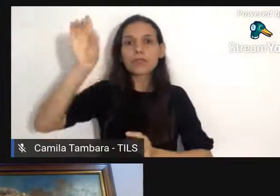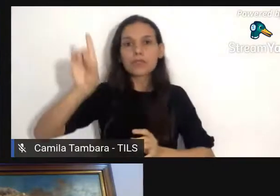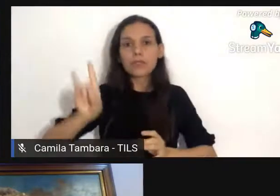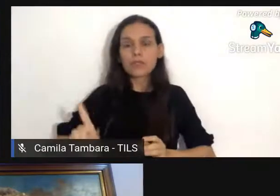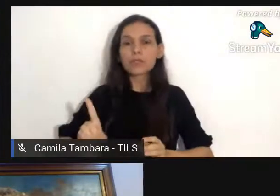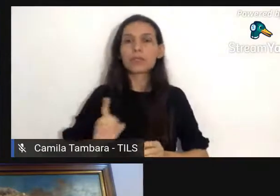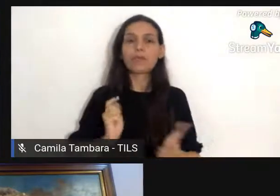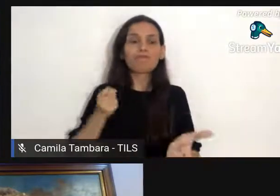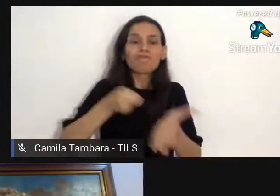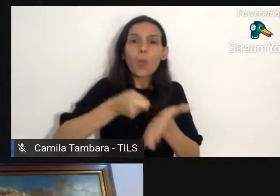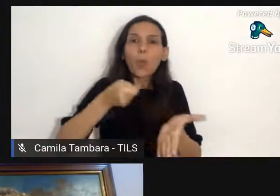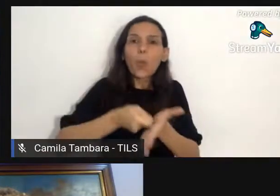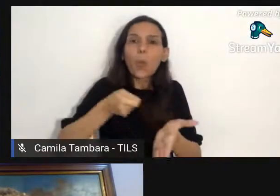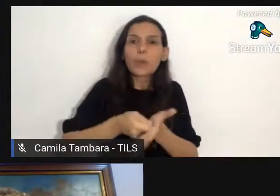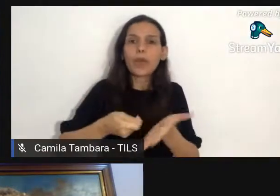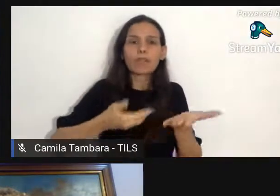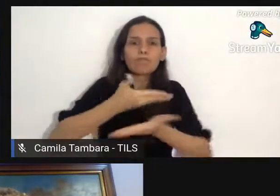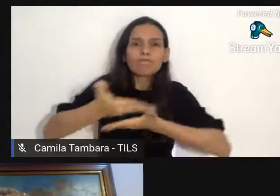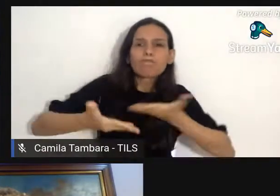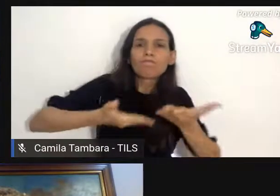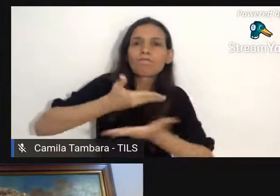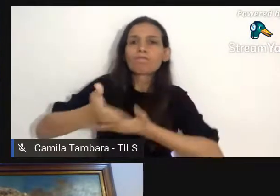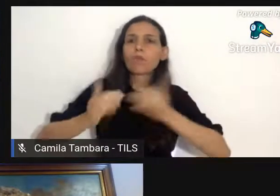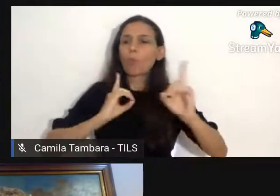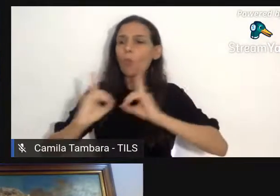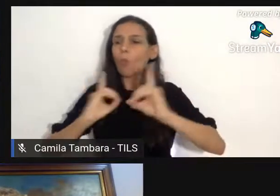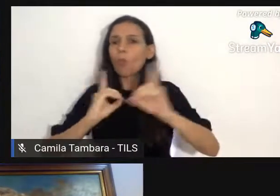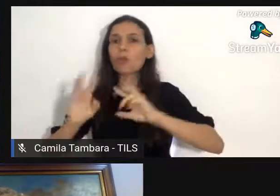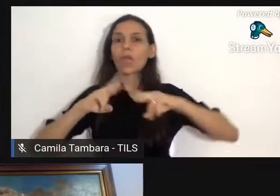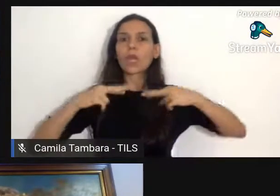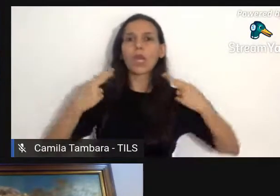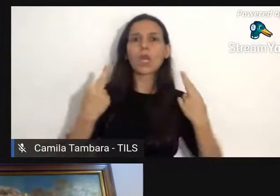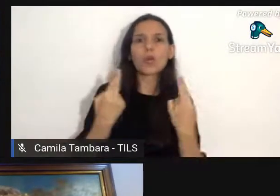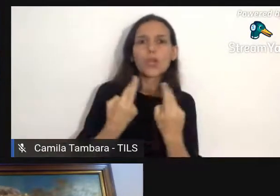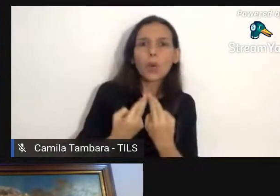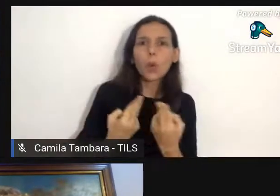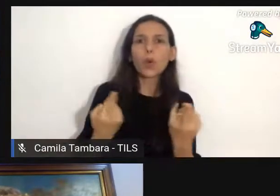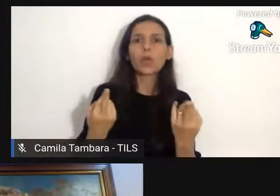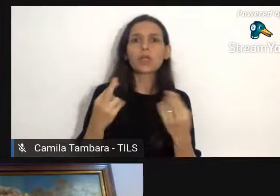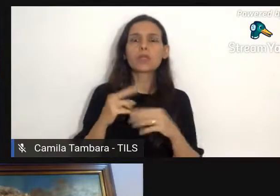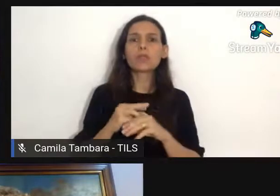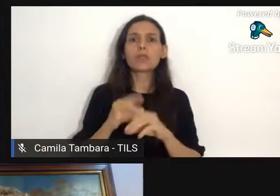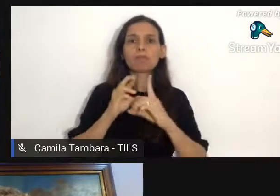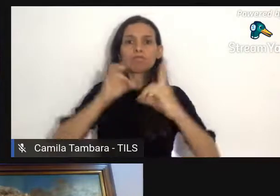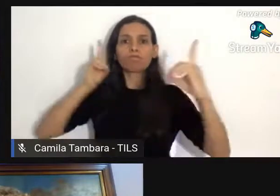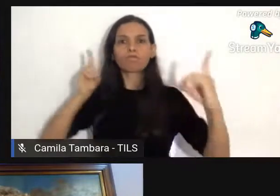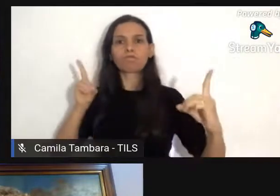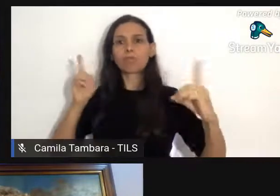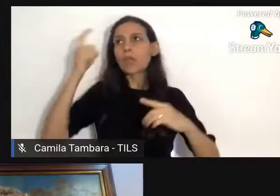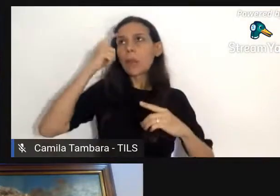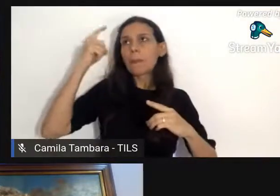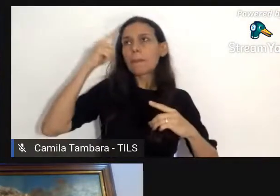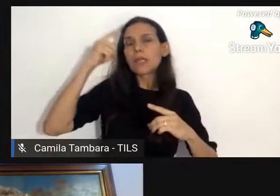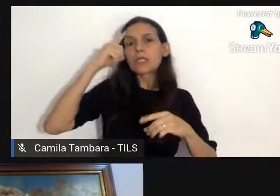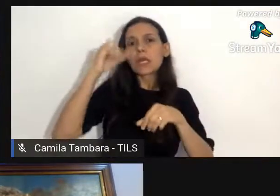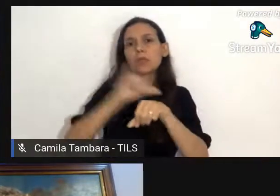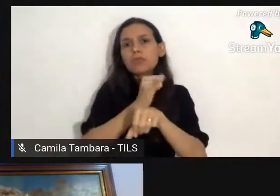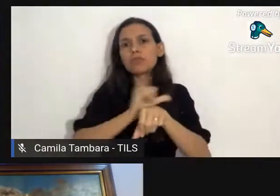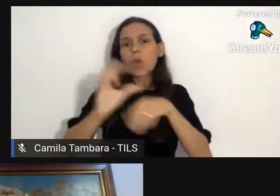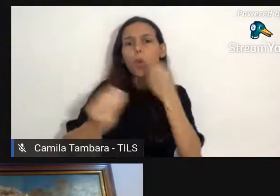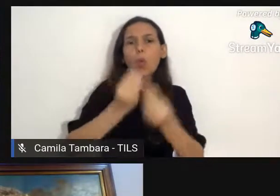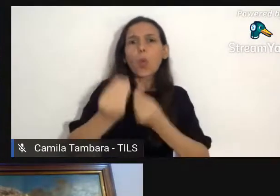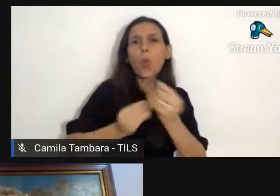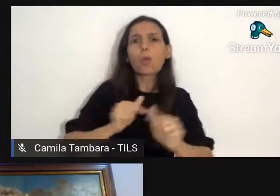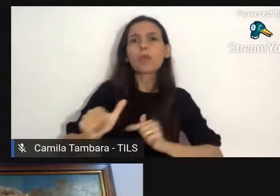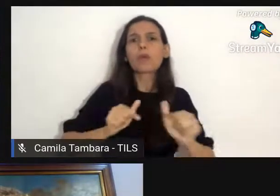em total diálogo o tempo todo, com reuniões virtuais, pensando estrategicamente formas de atuar. Que era diferente, às vezes, de